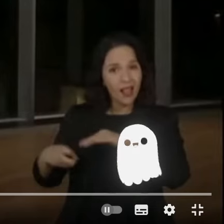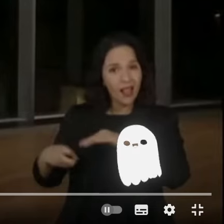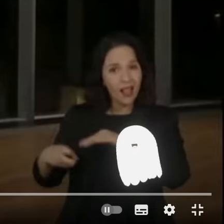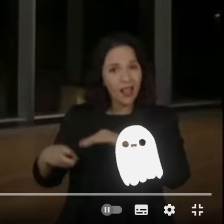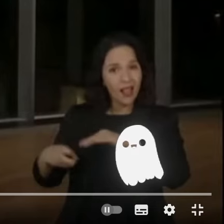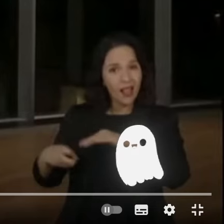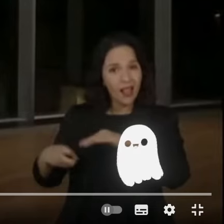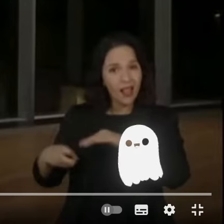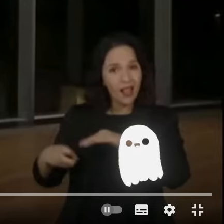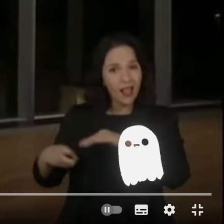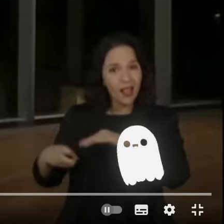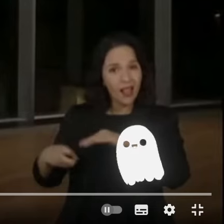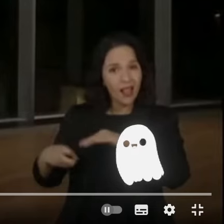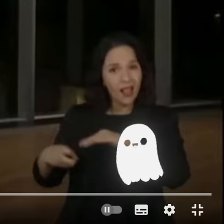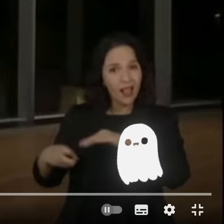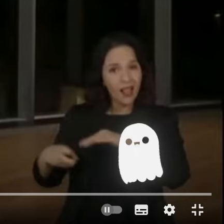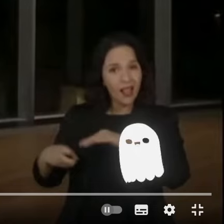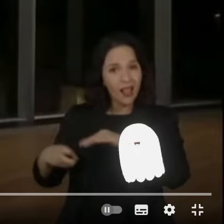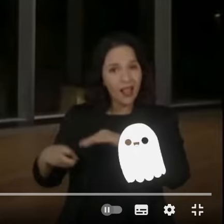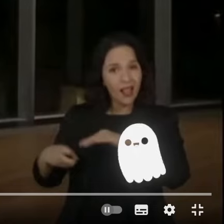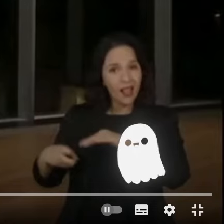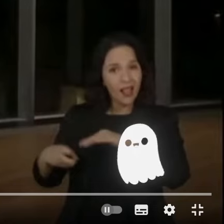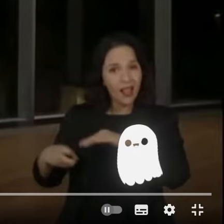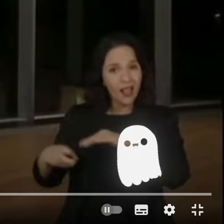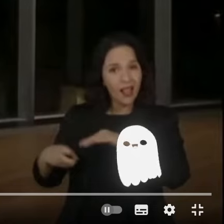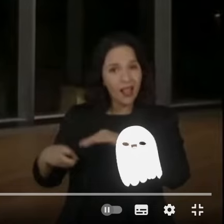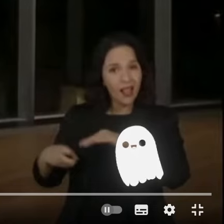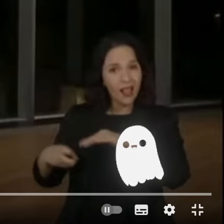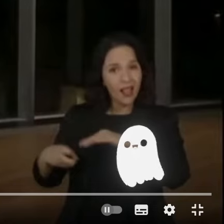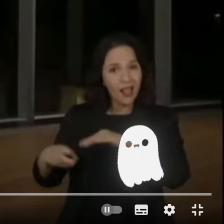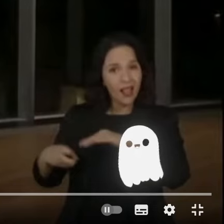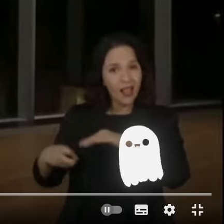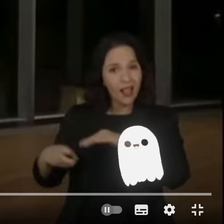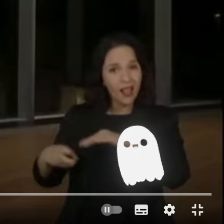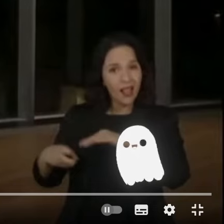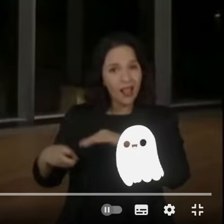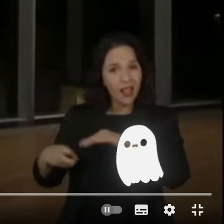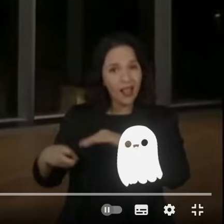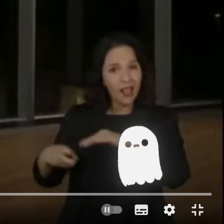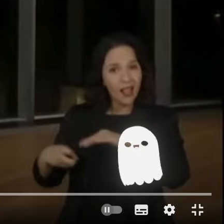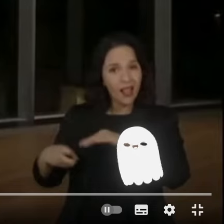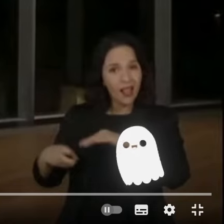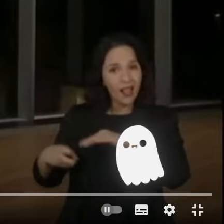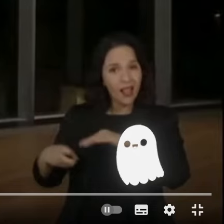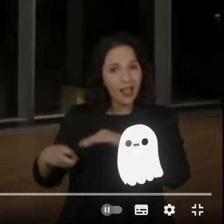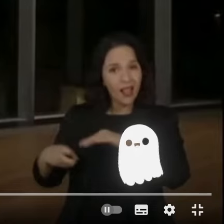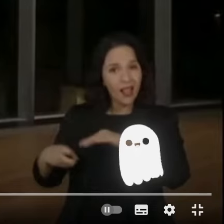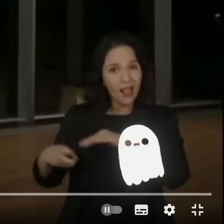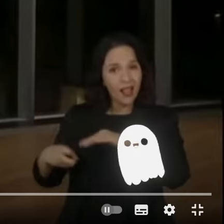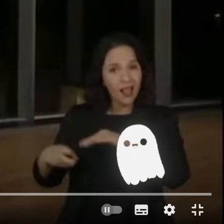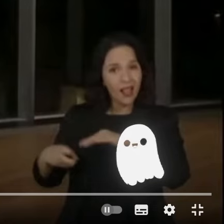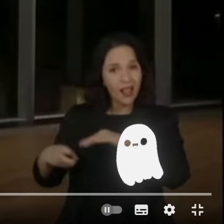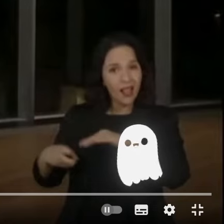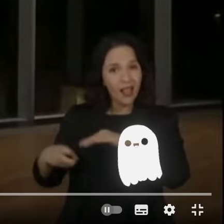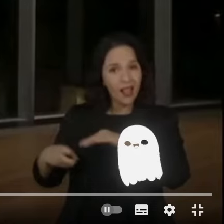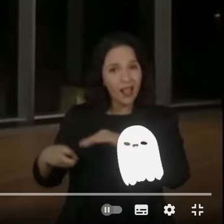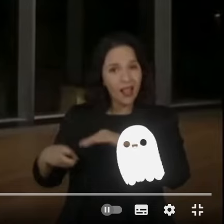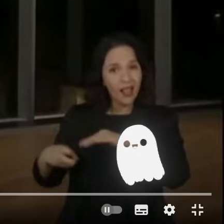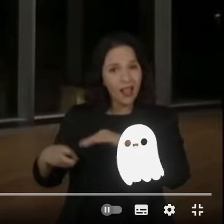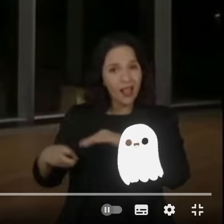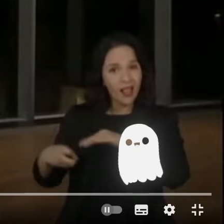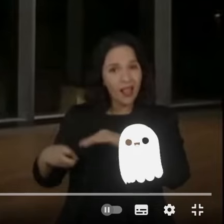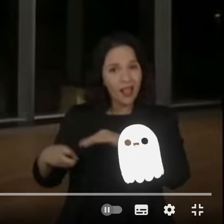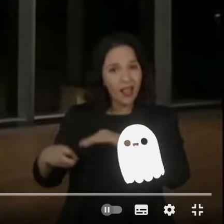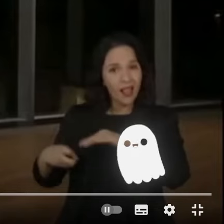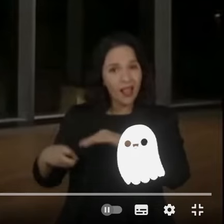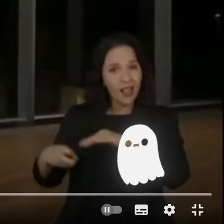que eu me lembro é que parecia que tinha um tolete no vaso sanitário. A casa foi abandonada, tinha umas partes tudo caídas, assim. Aí eu